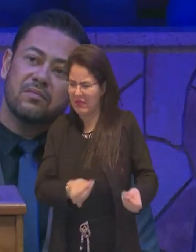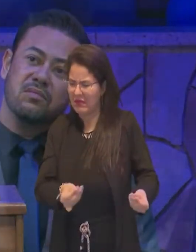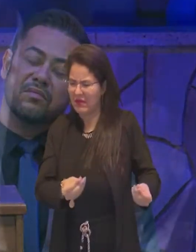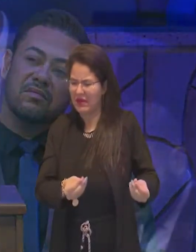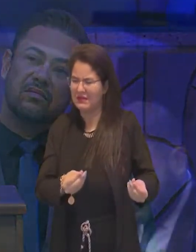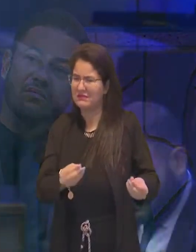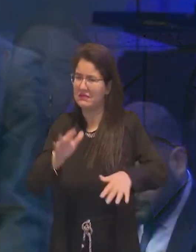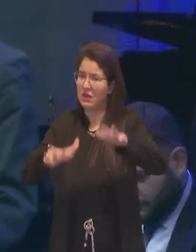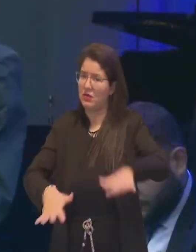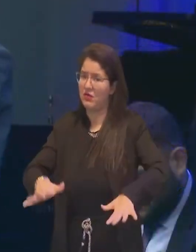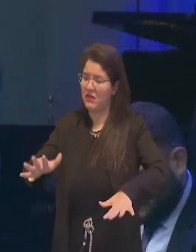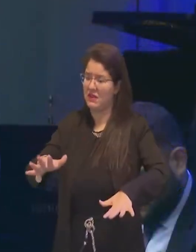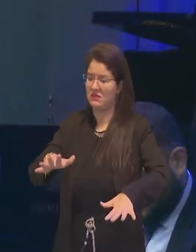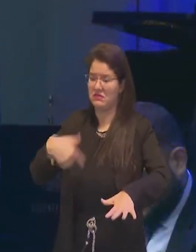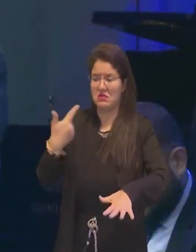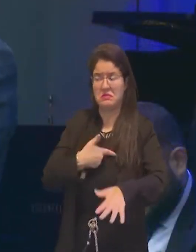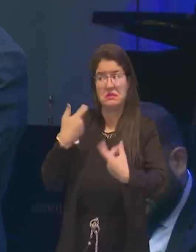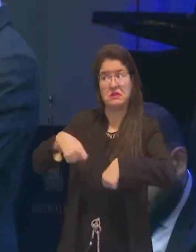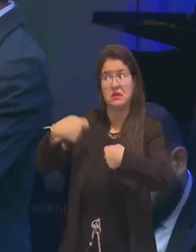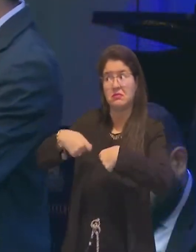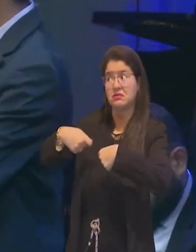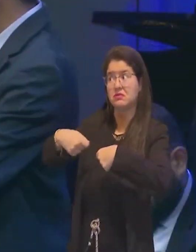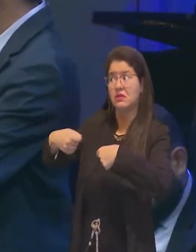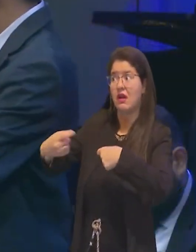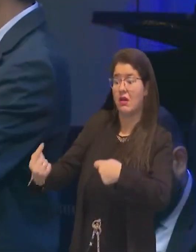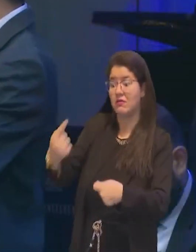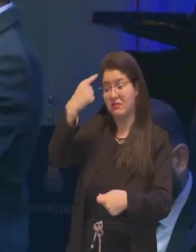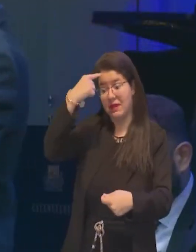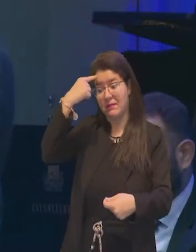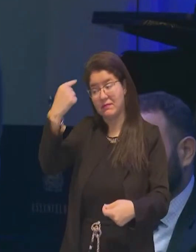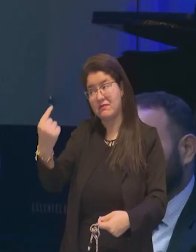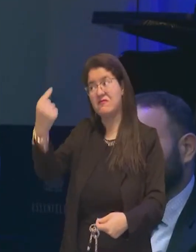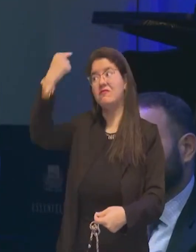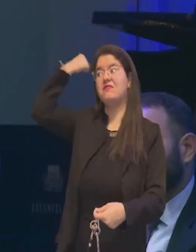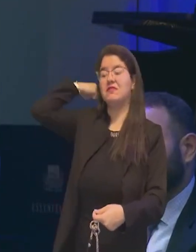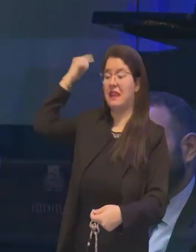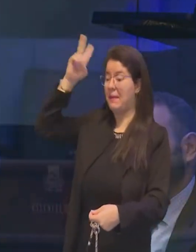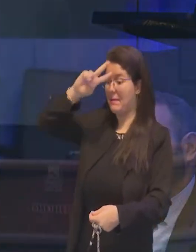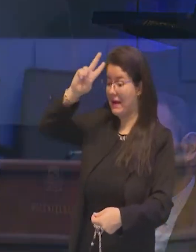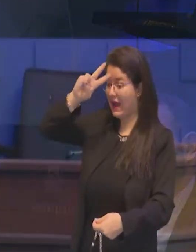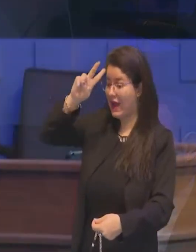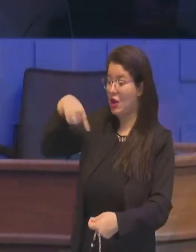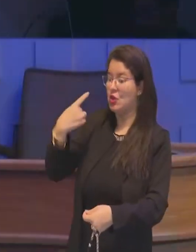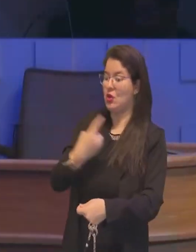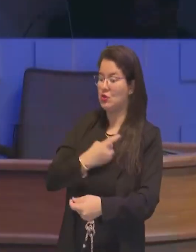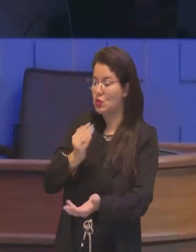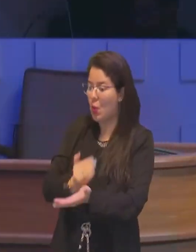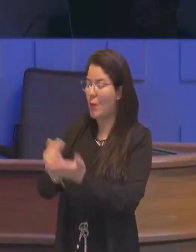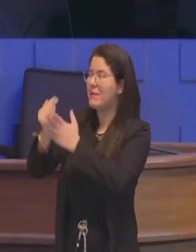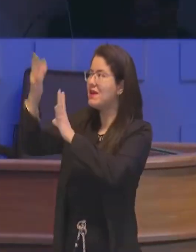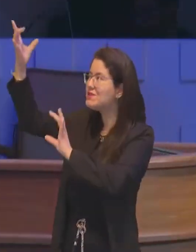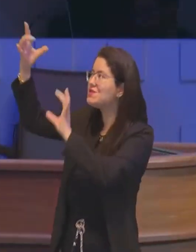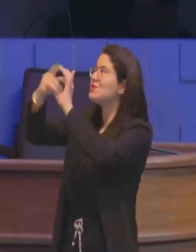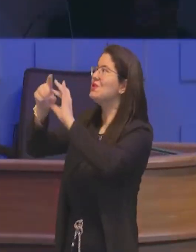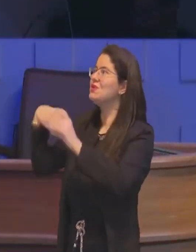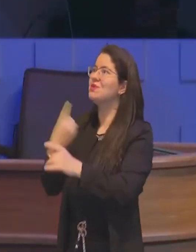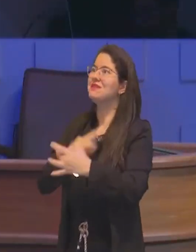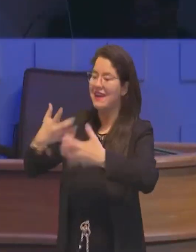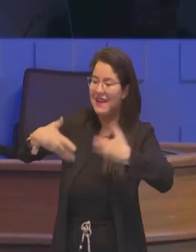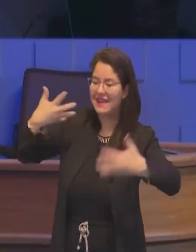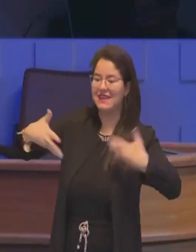este amor começou? Será que está na hora de nós nos atentarmos